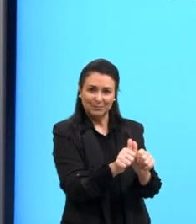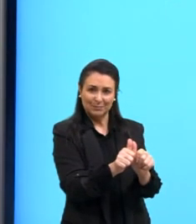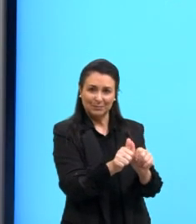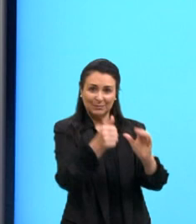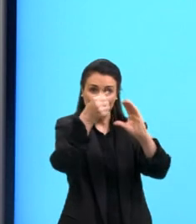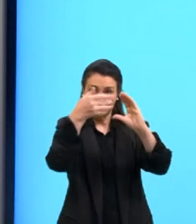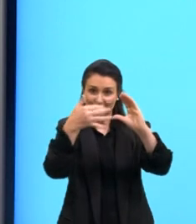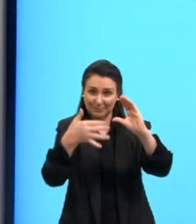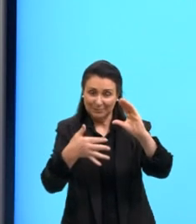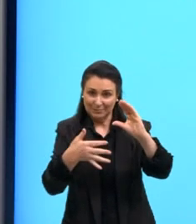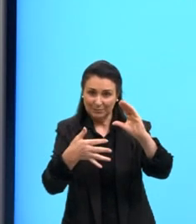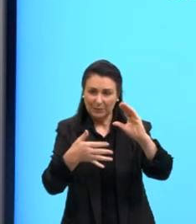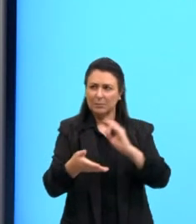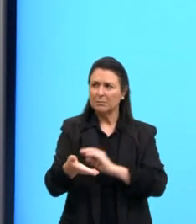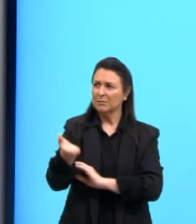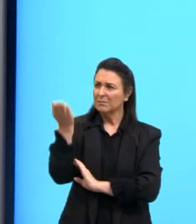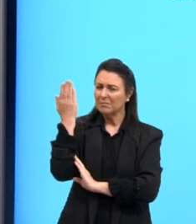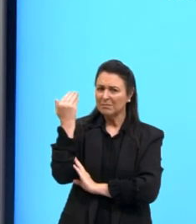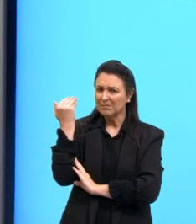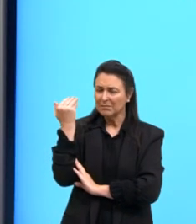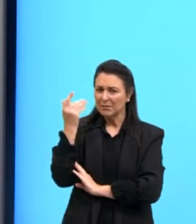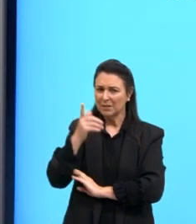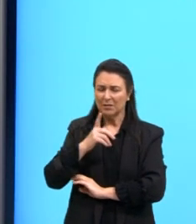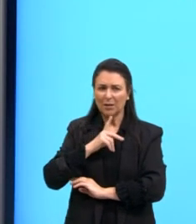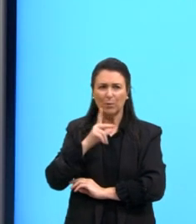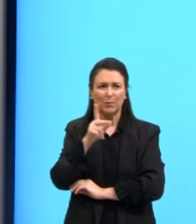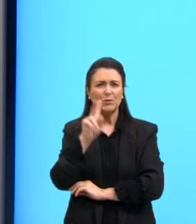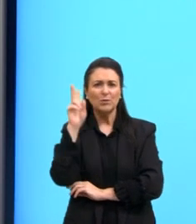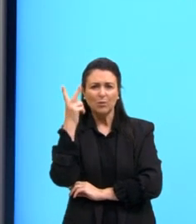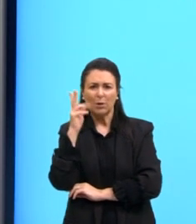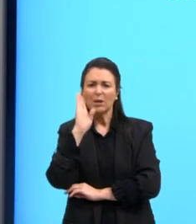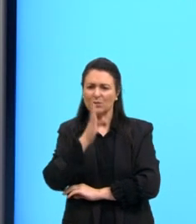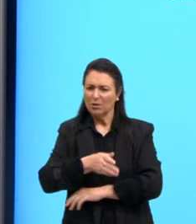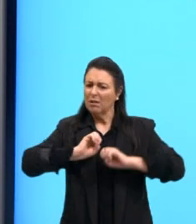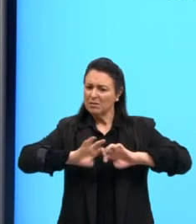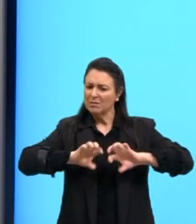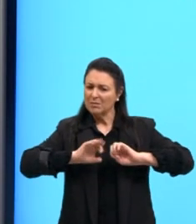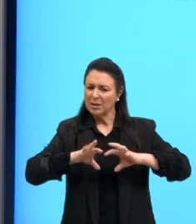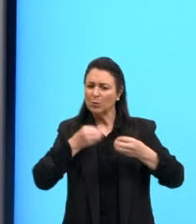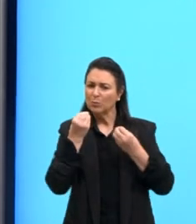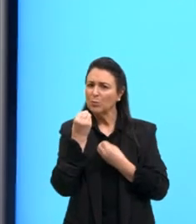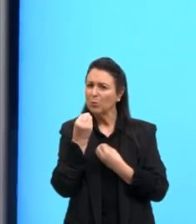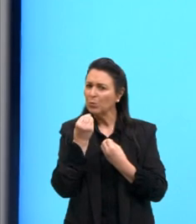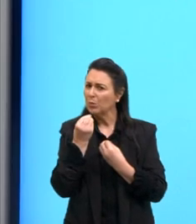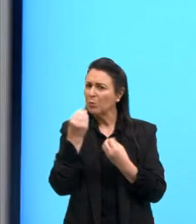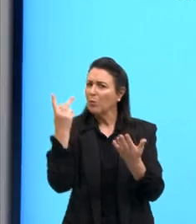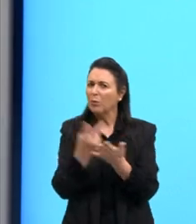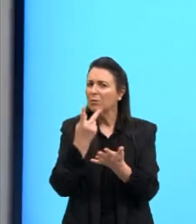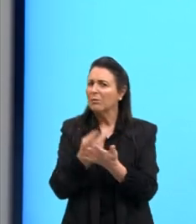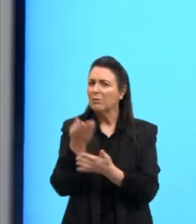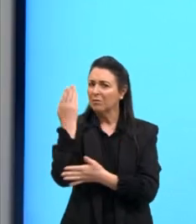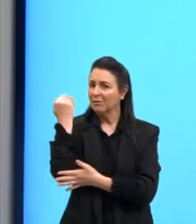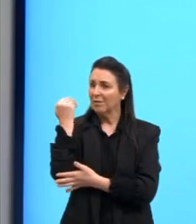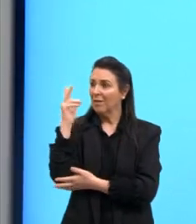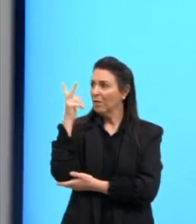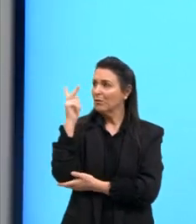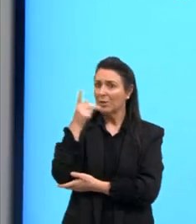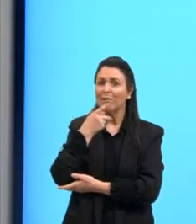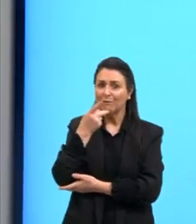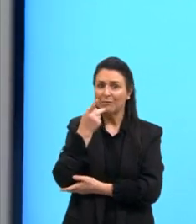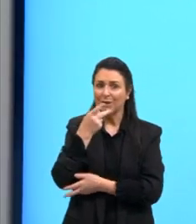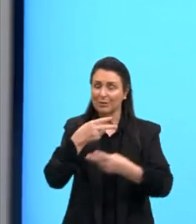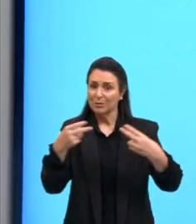lá no passado a professora mais tem um professor de história e já conta para mim como é que foi no passado sim a história Tally Contando os fatos